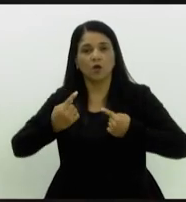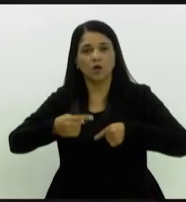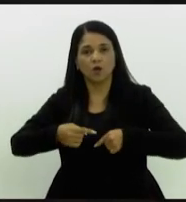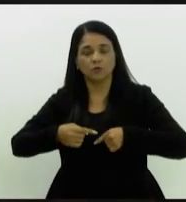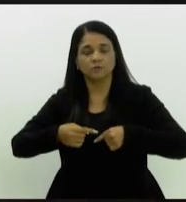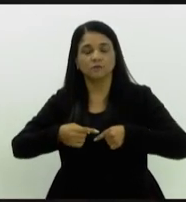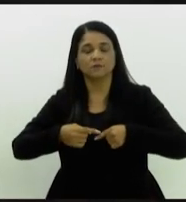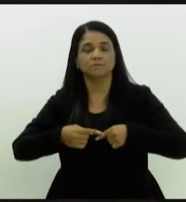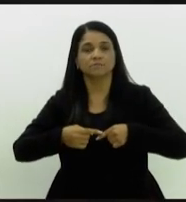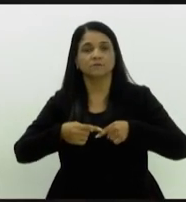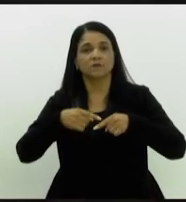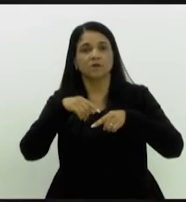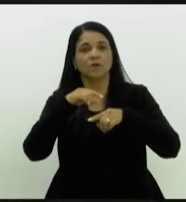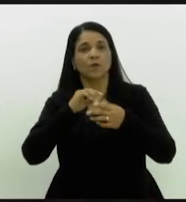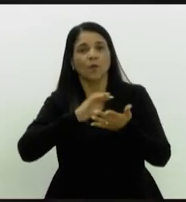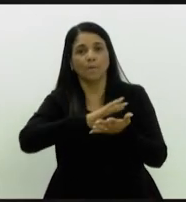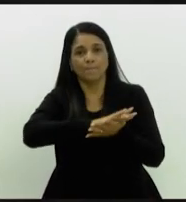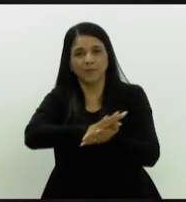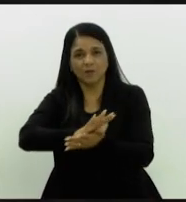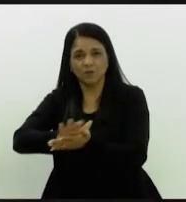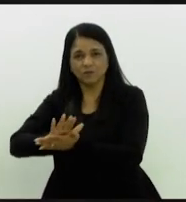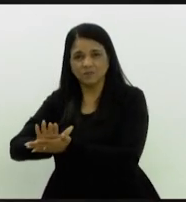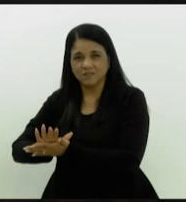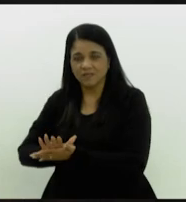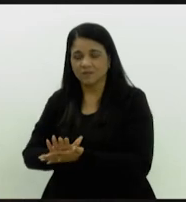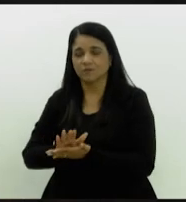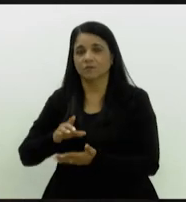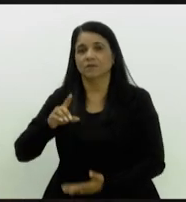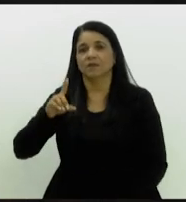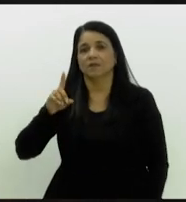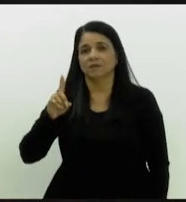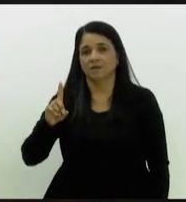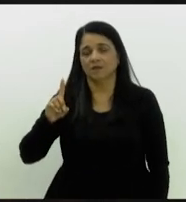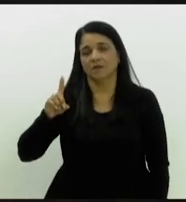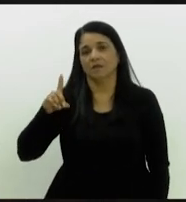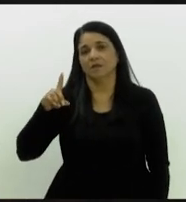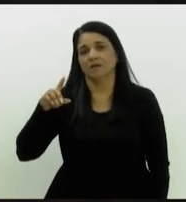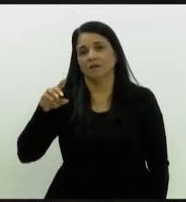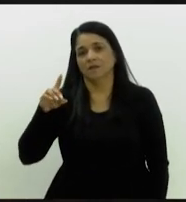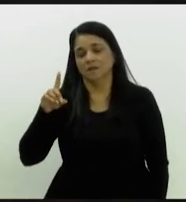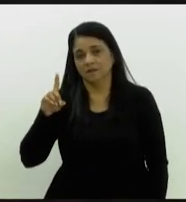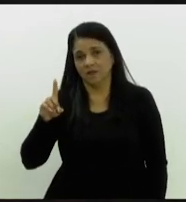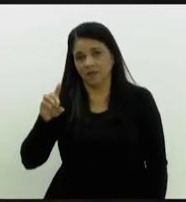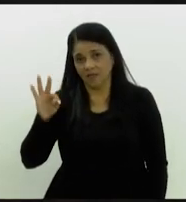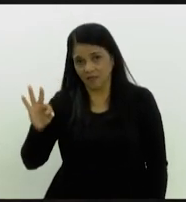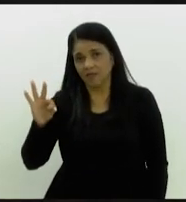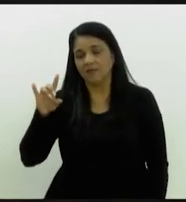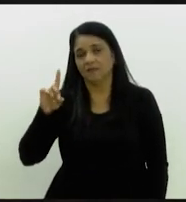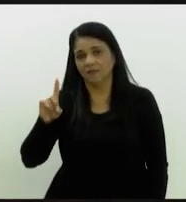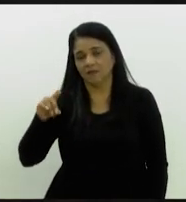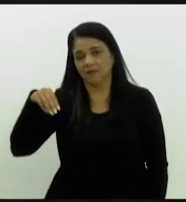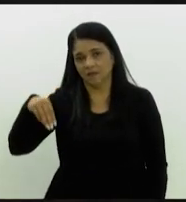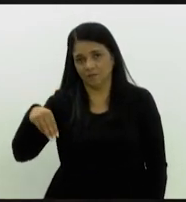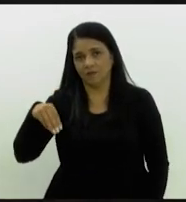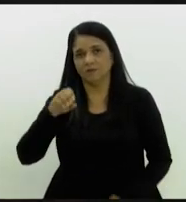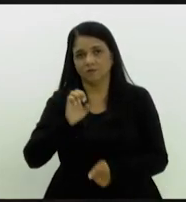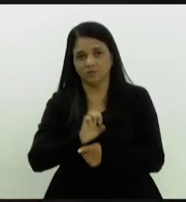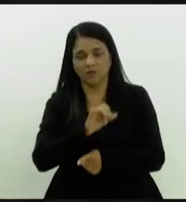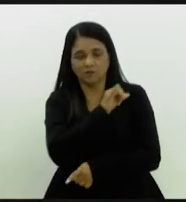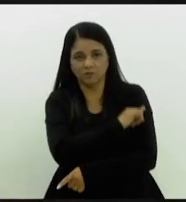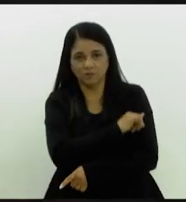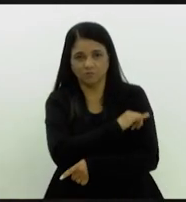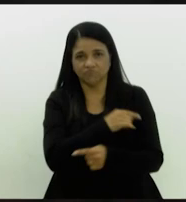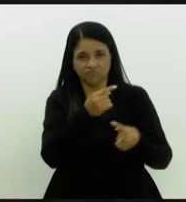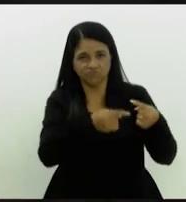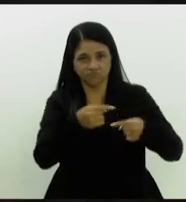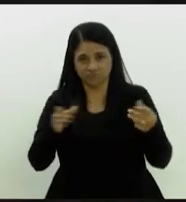Preconceito do Transtorno Depressivo Maior, TDM, no âmbito do Estado do Rio de Janeiro. Em discussão, não havendo quem